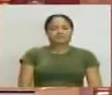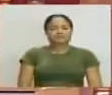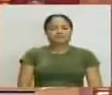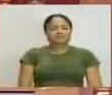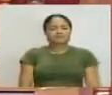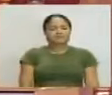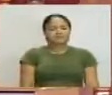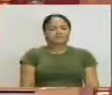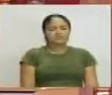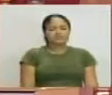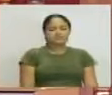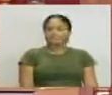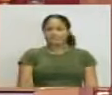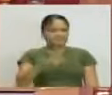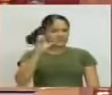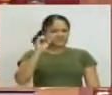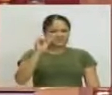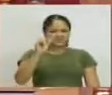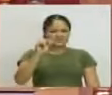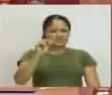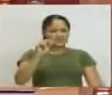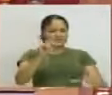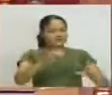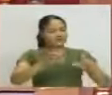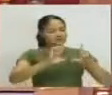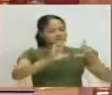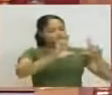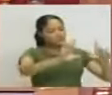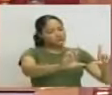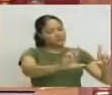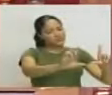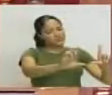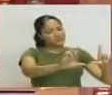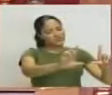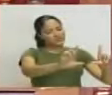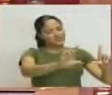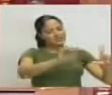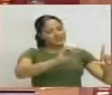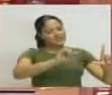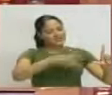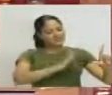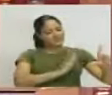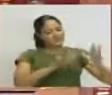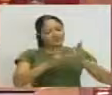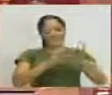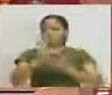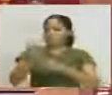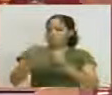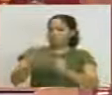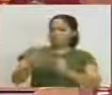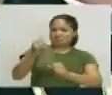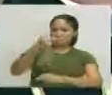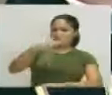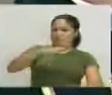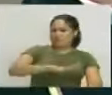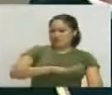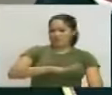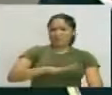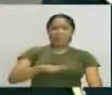O que será que um quadro do Coração de Jesus pode fazer de mal a uma sociedade? Será que ele incomoda tanto